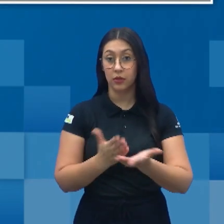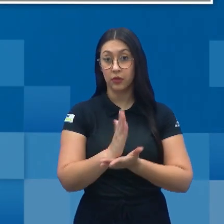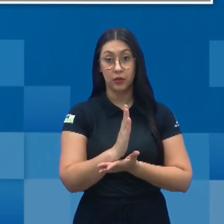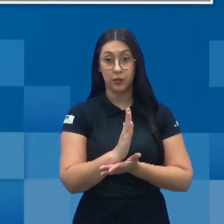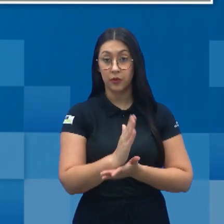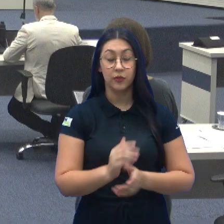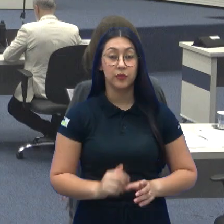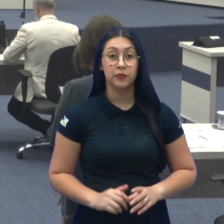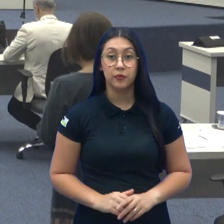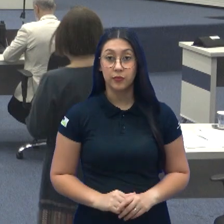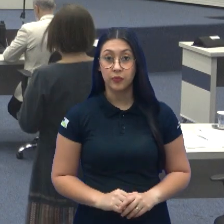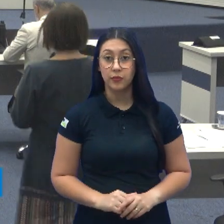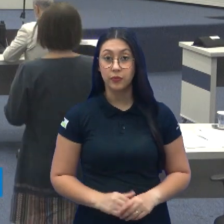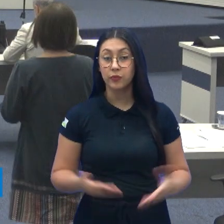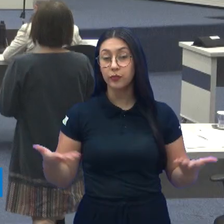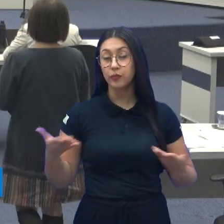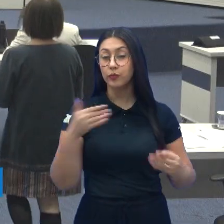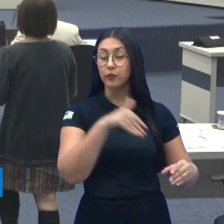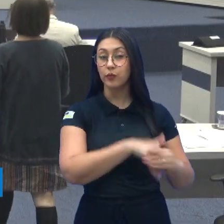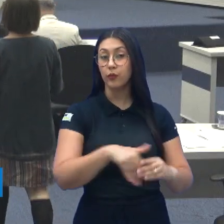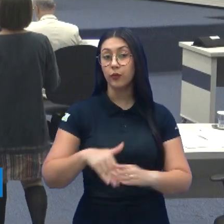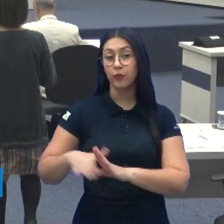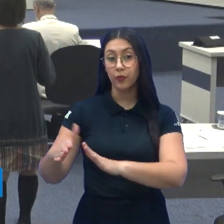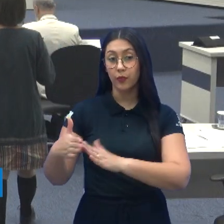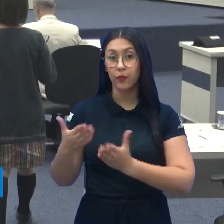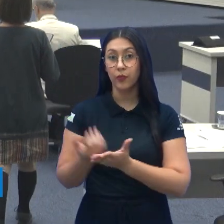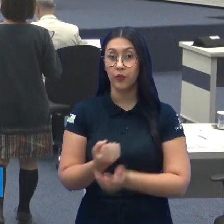rejeitado. Em votação, o requerimento de número